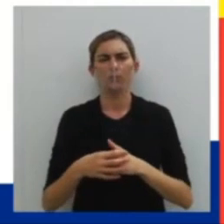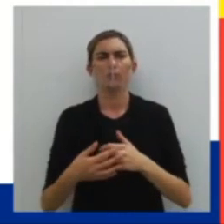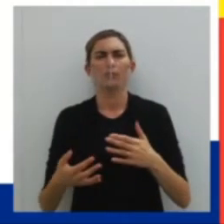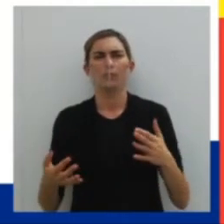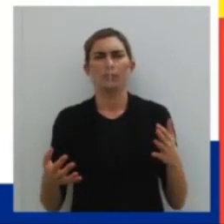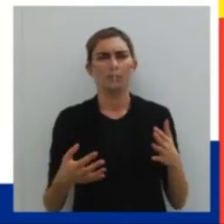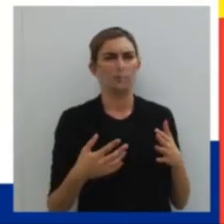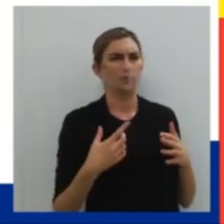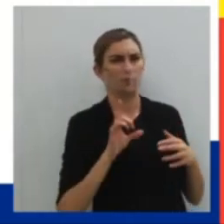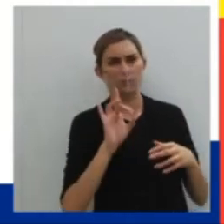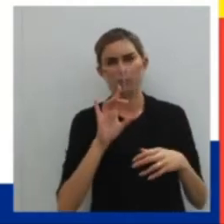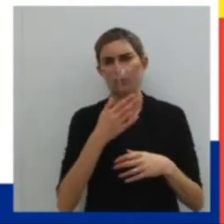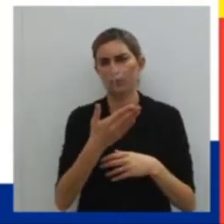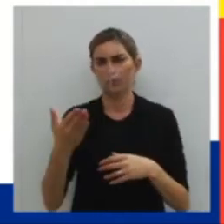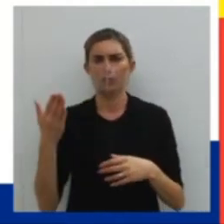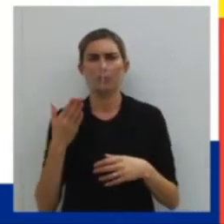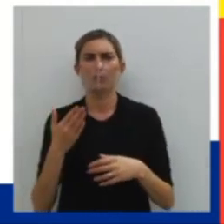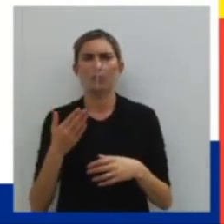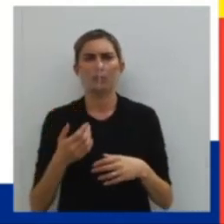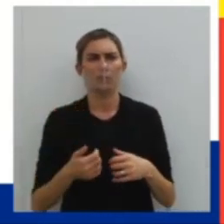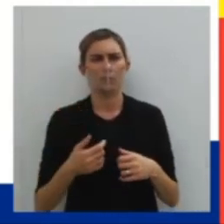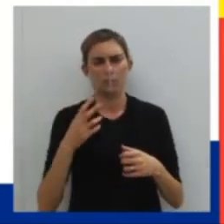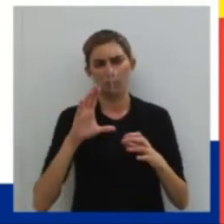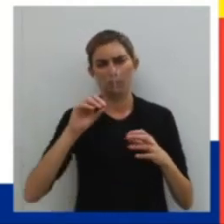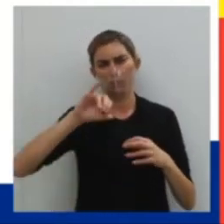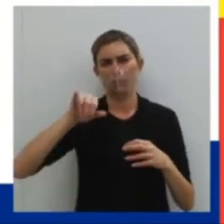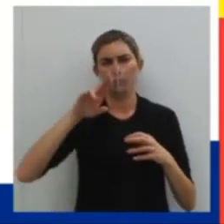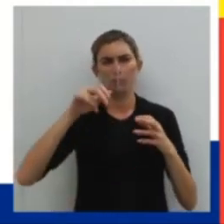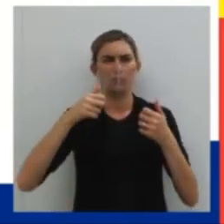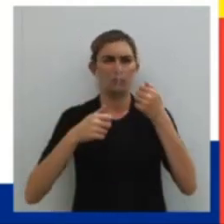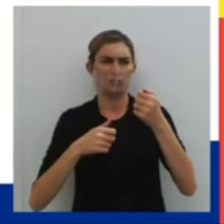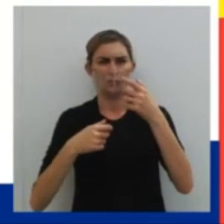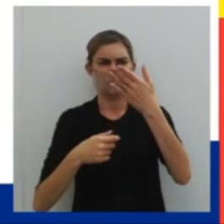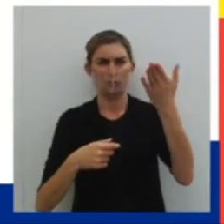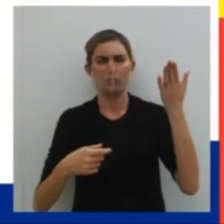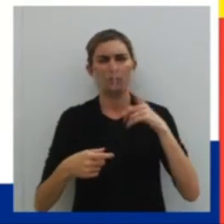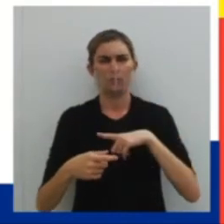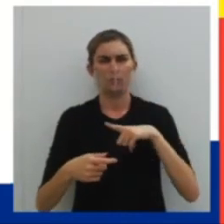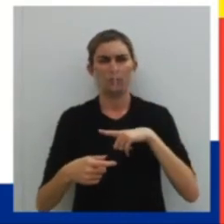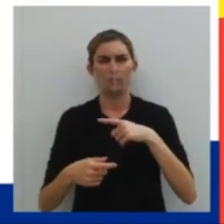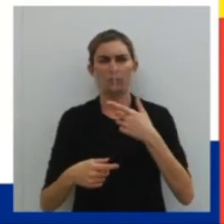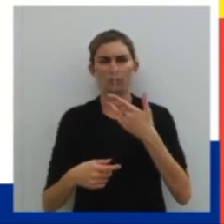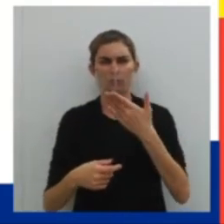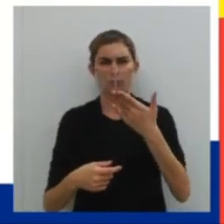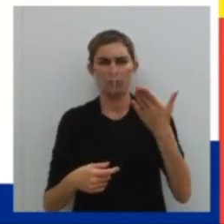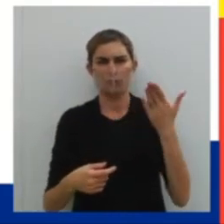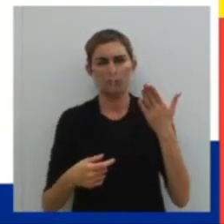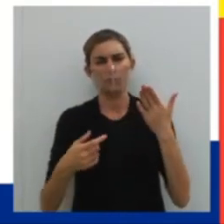exemplo, apenas um elemento aqui do conjunto A, esse elemento terá uma relação